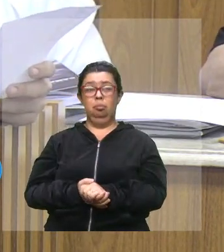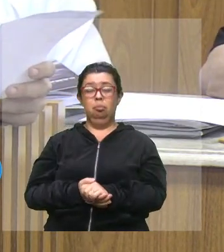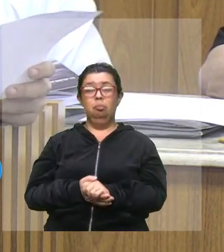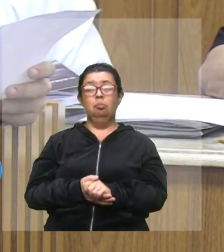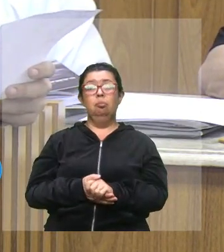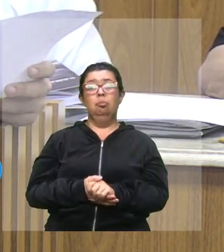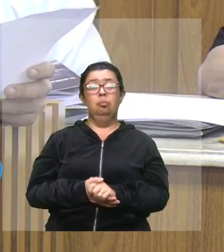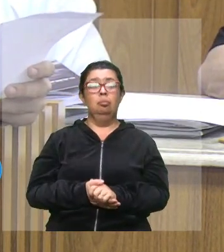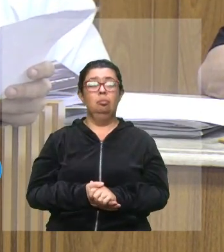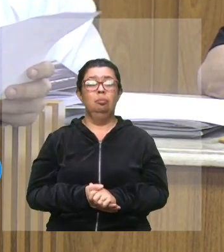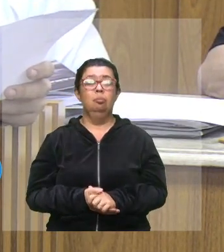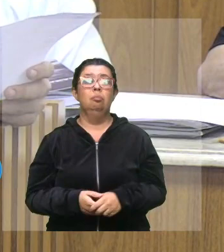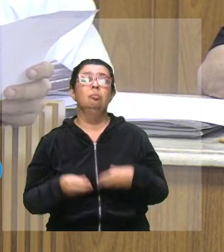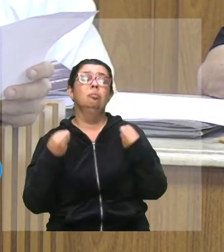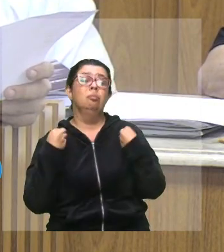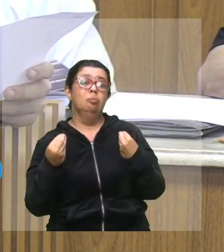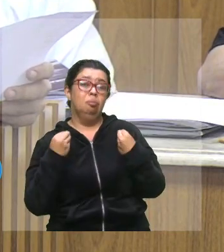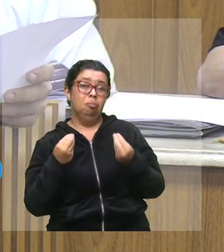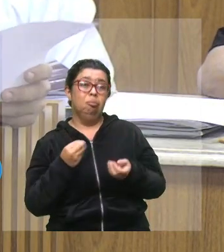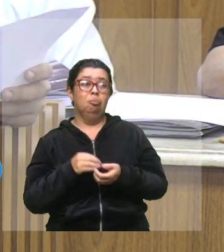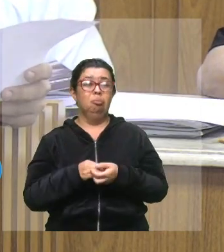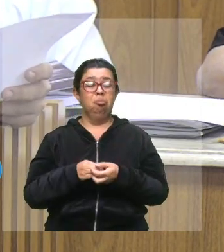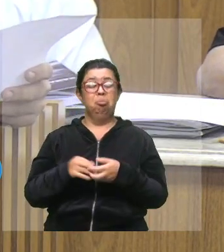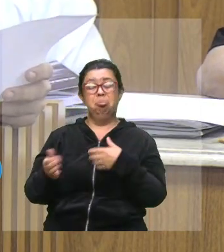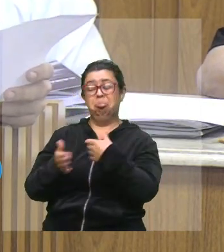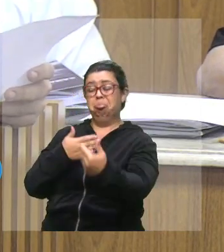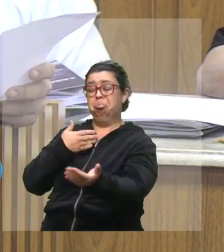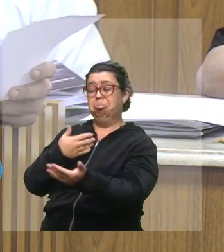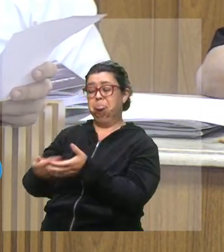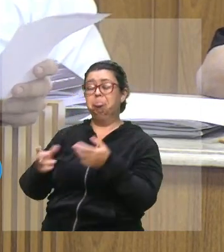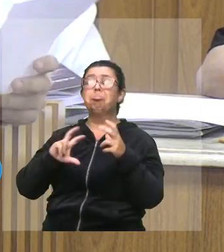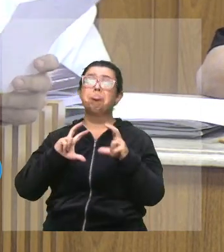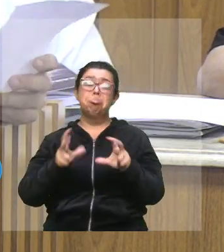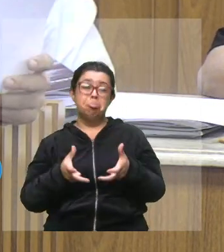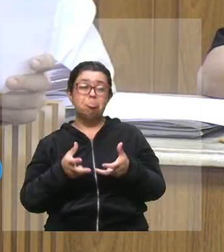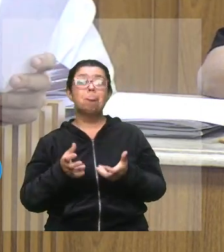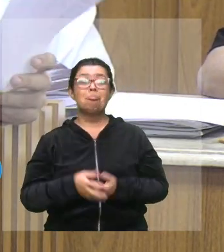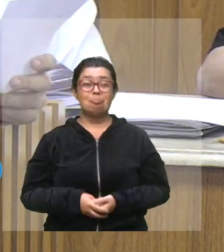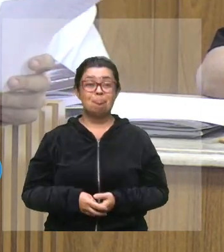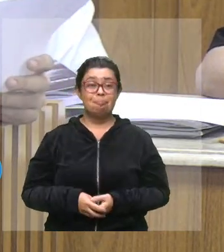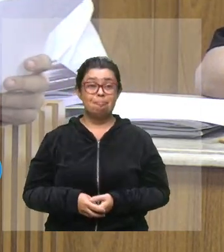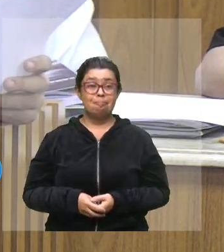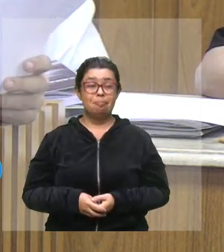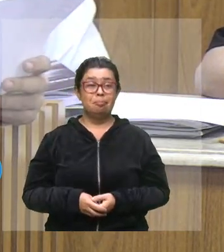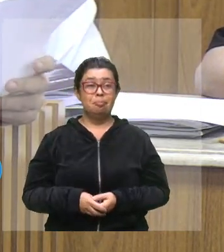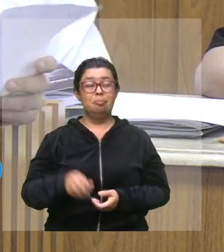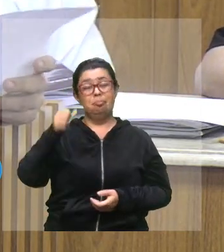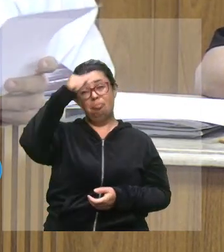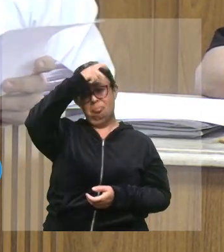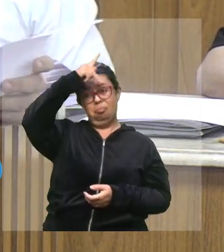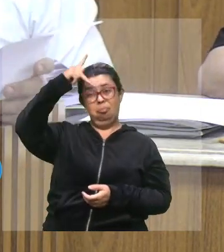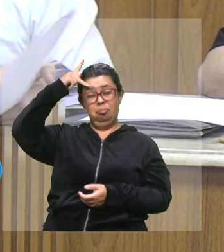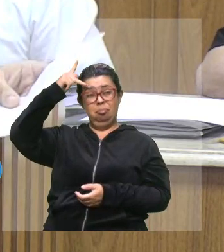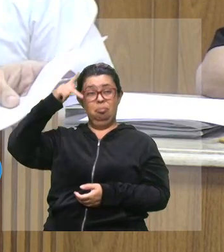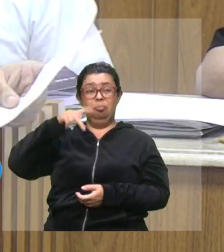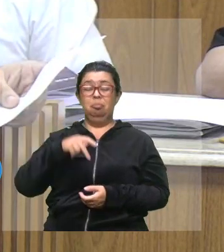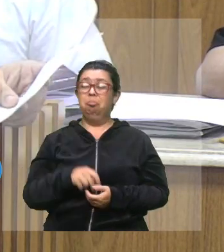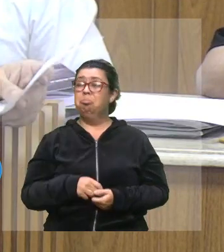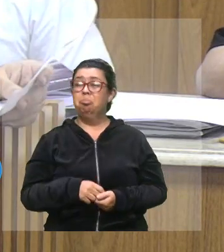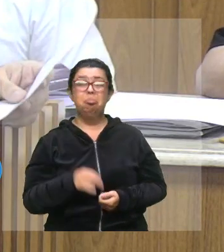vez, de como o Poder Executivo despreza a Câmara Municipal, de como o prefeito despreza os requerimentos que